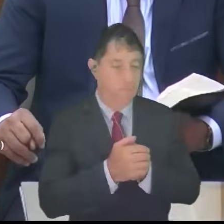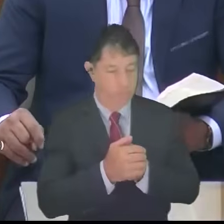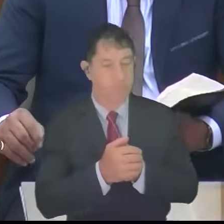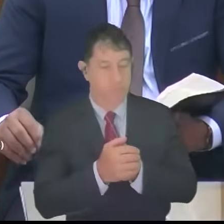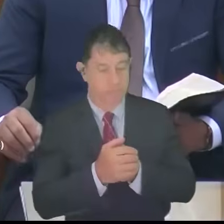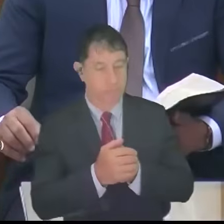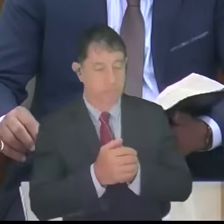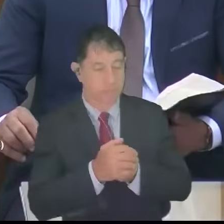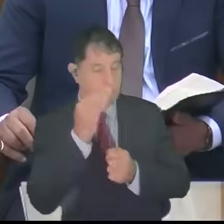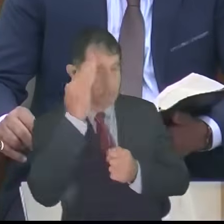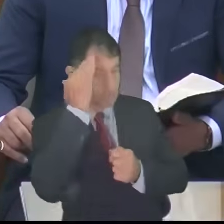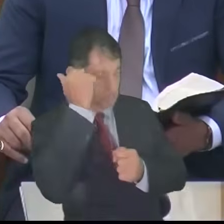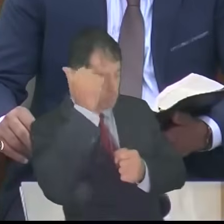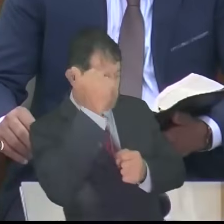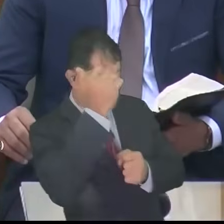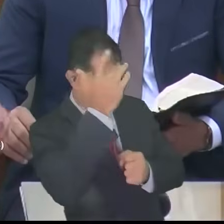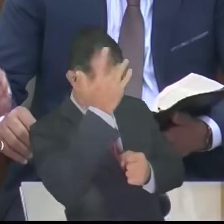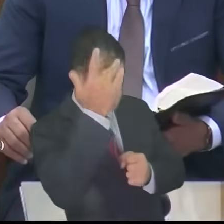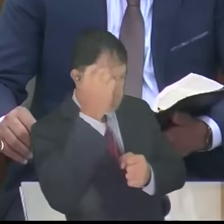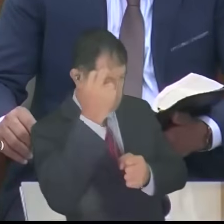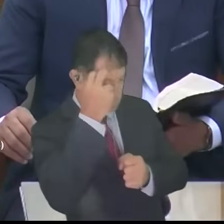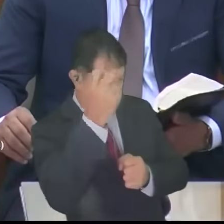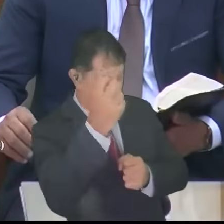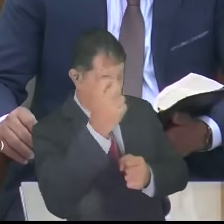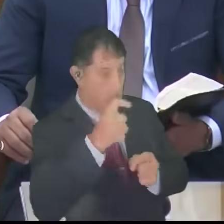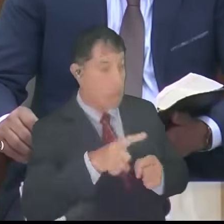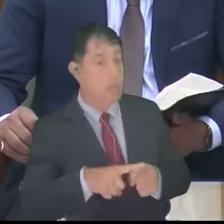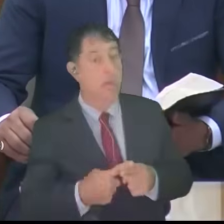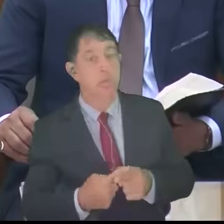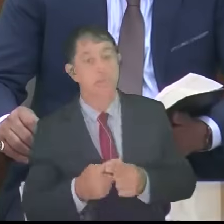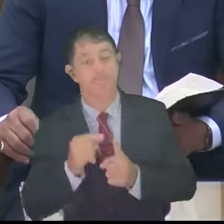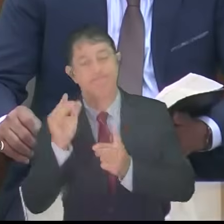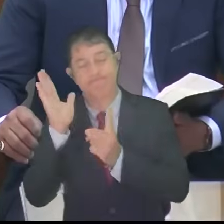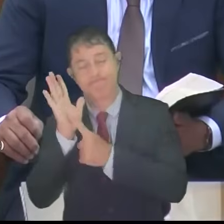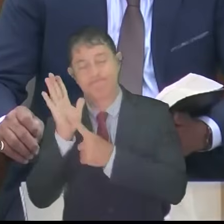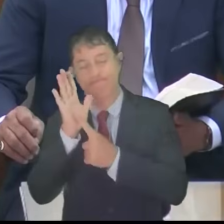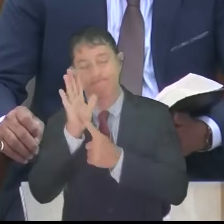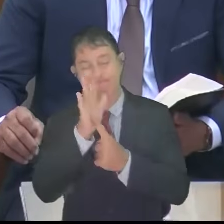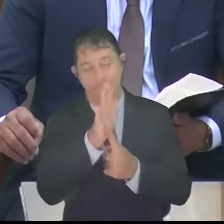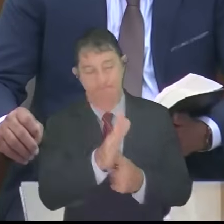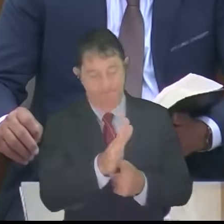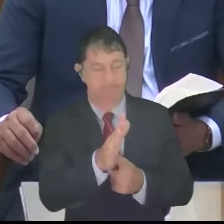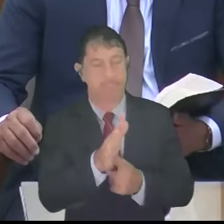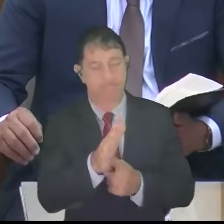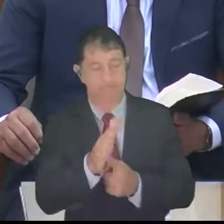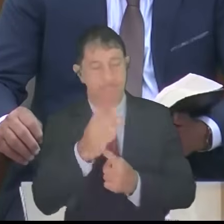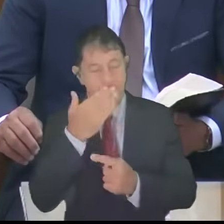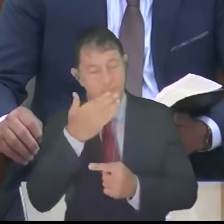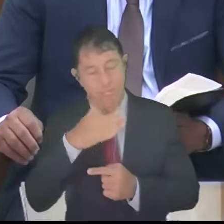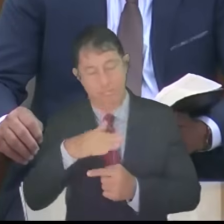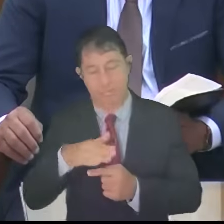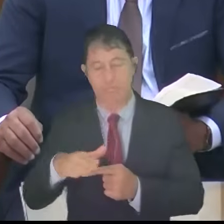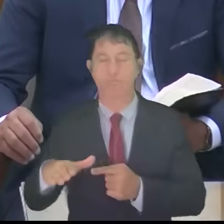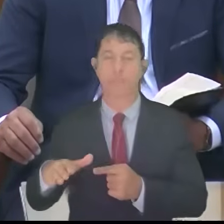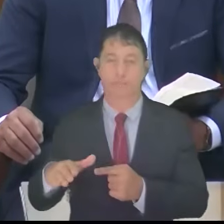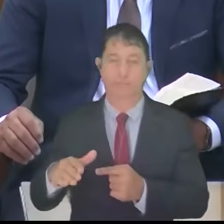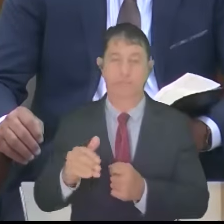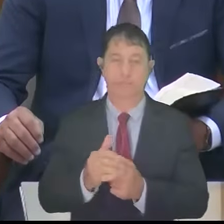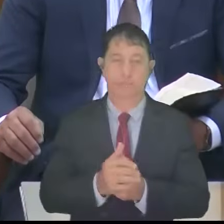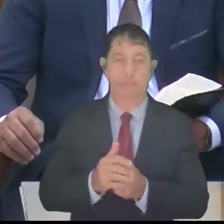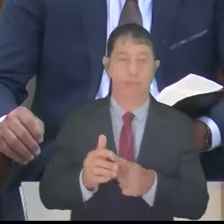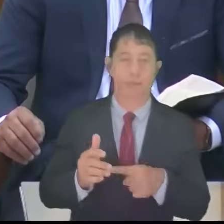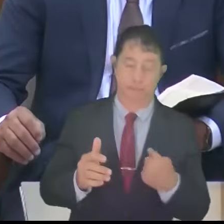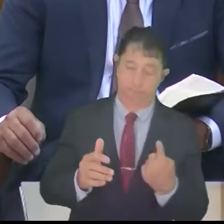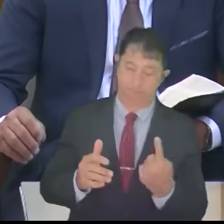as revelaste às criancinhas. Glória a Deus. Meus irmãos amados, aí é na NVI, nós vemos